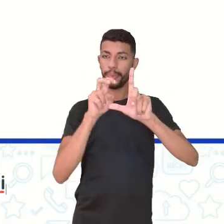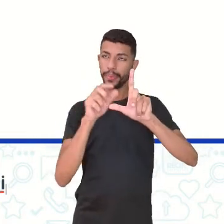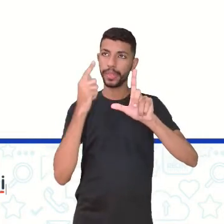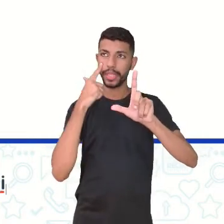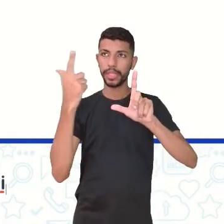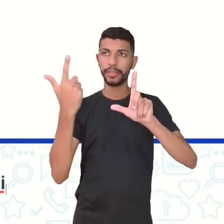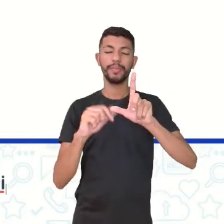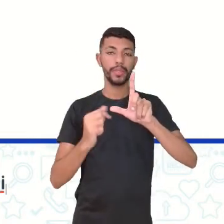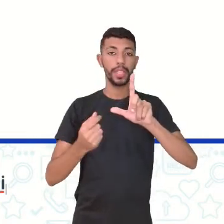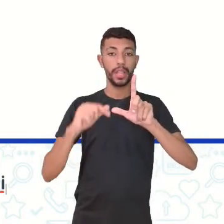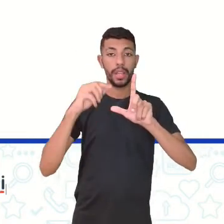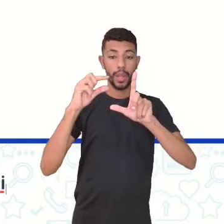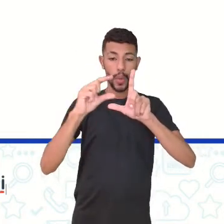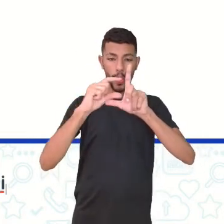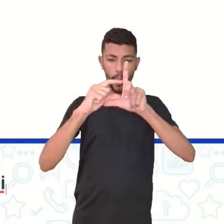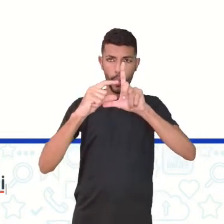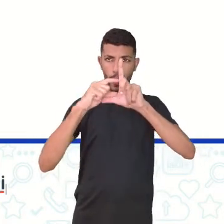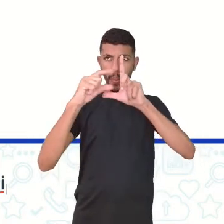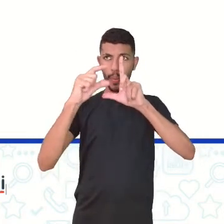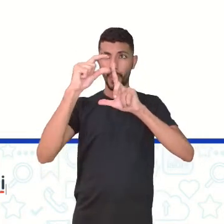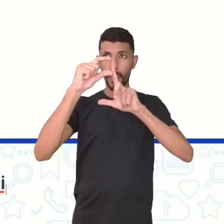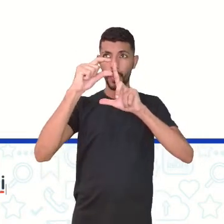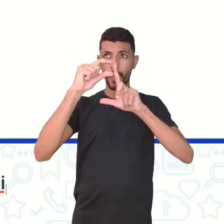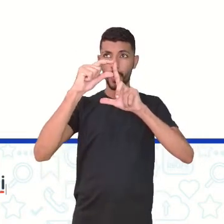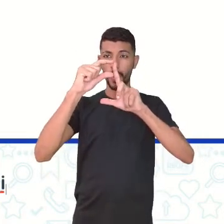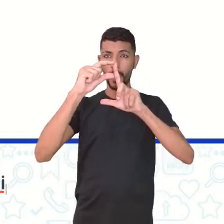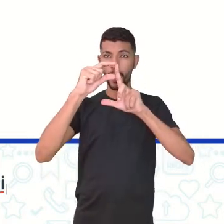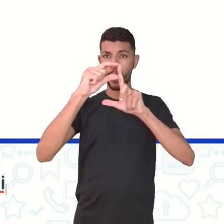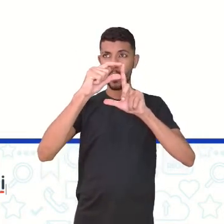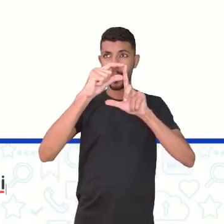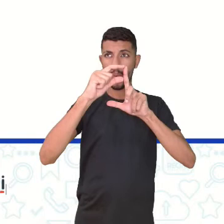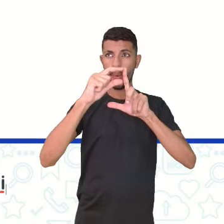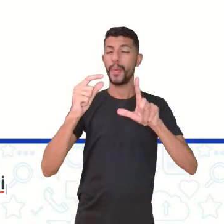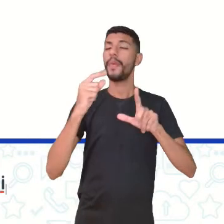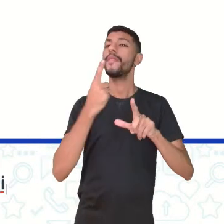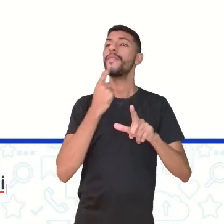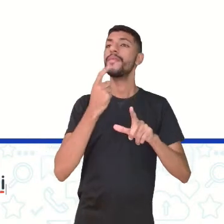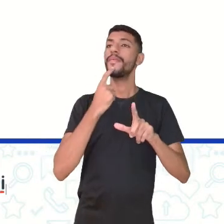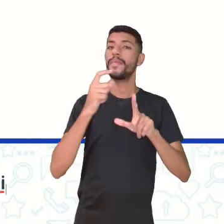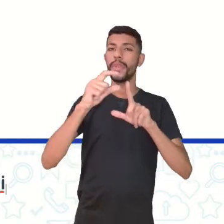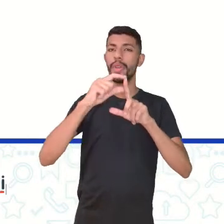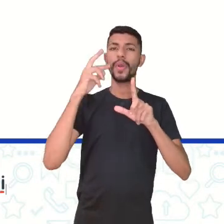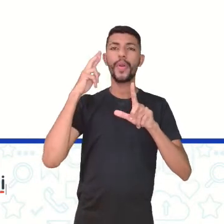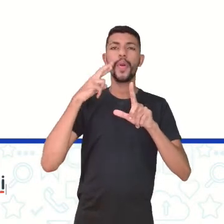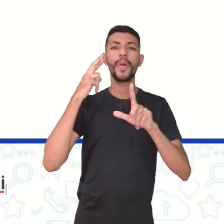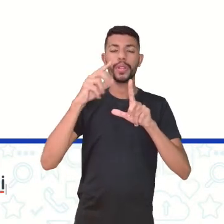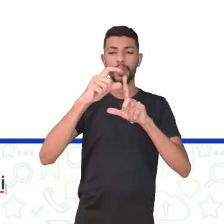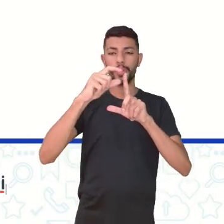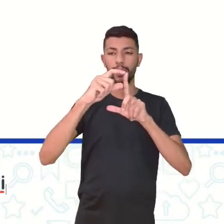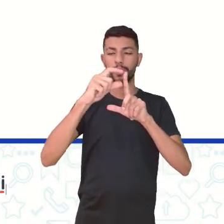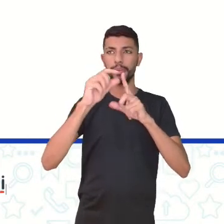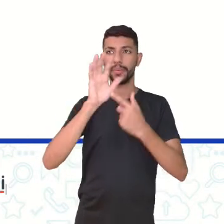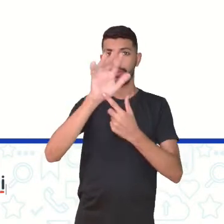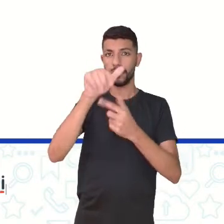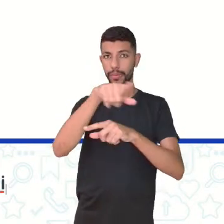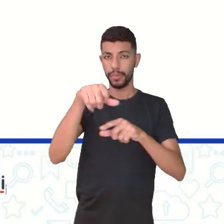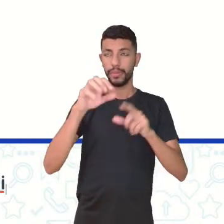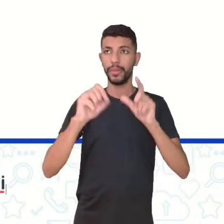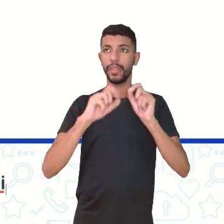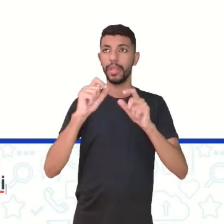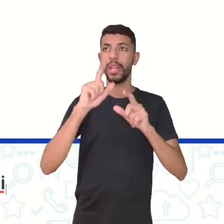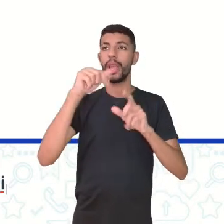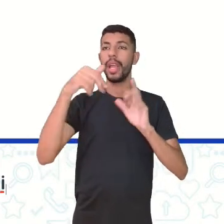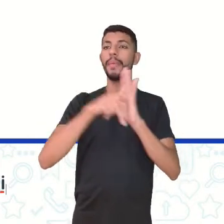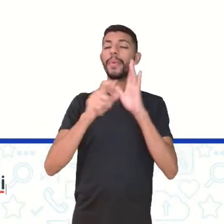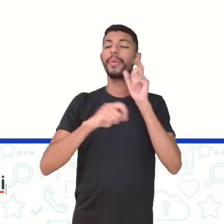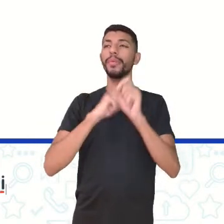destinado aí para a produção de iogurtes. Então, essa partezinha aí que está rosa aparecendo na sua tela é o